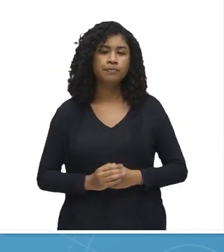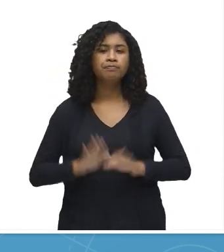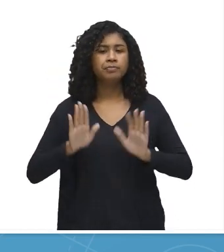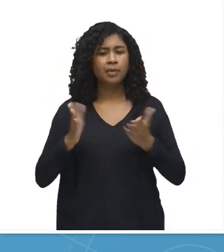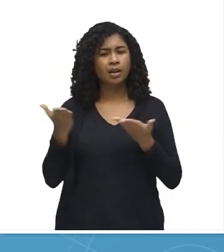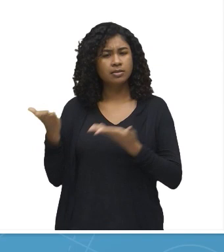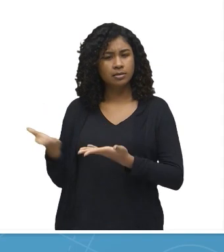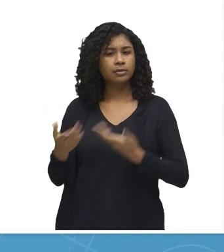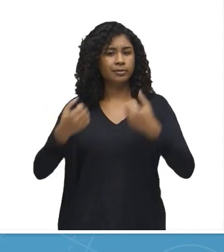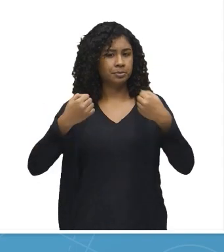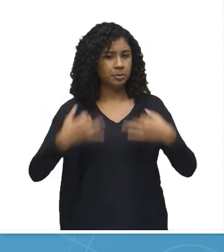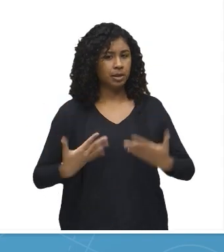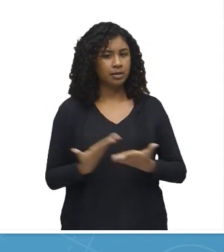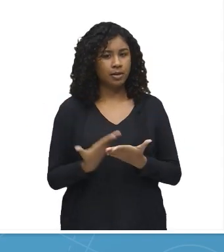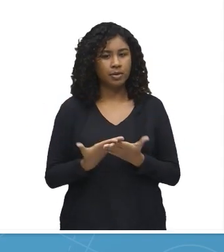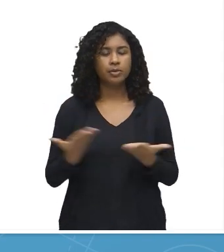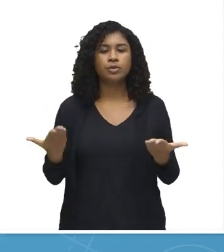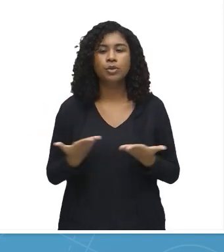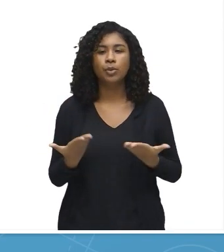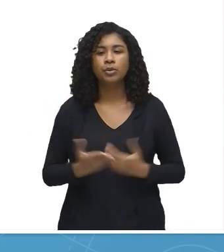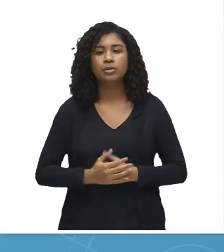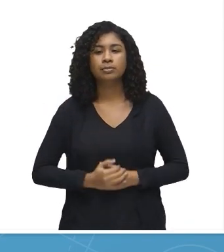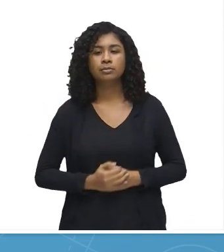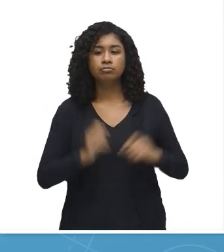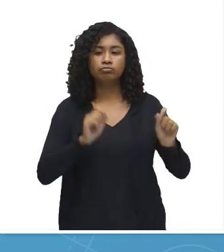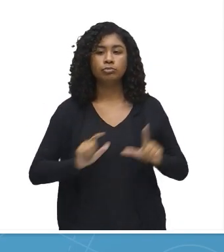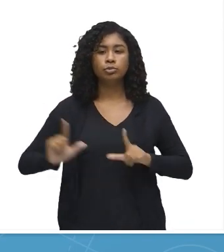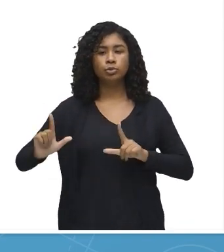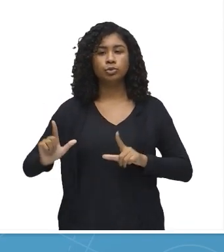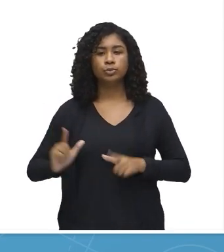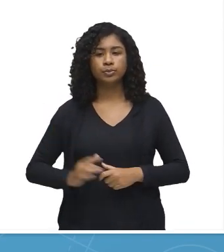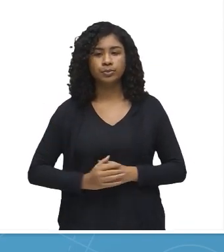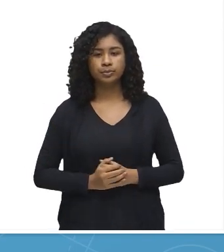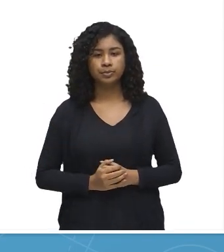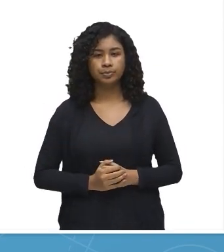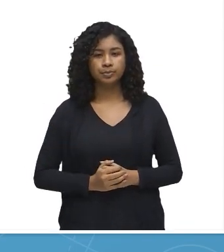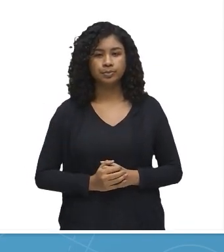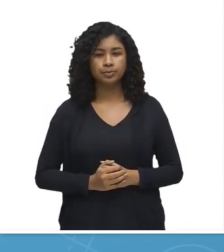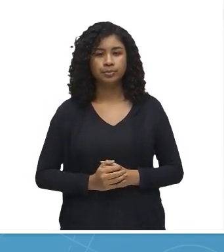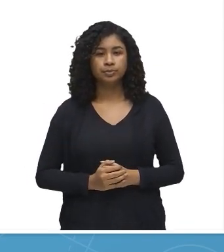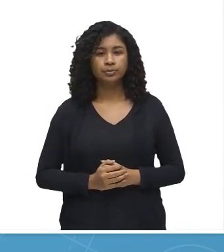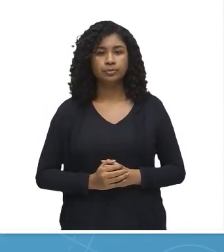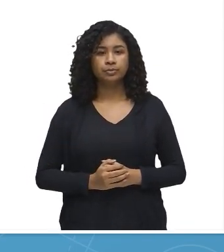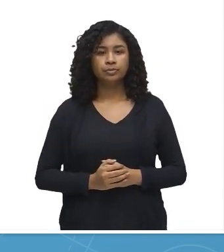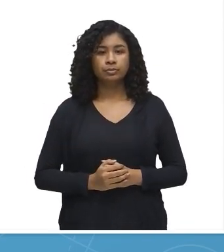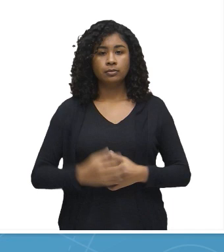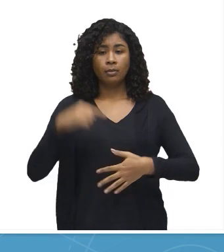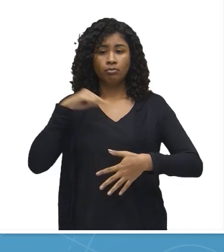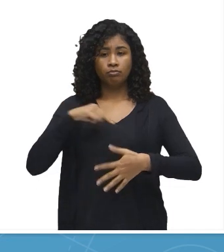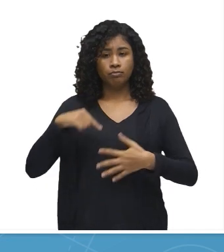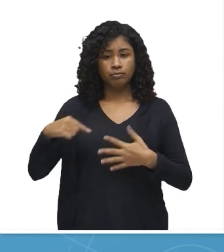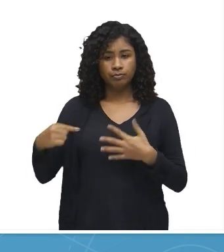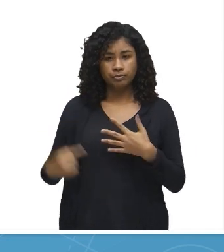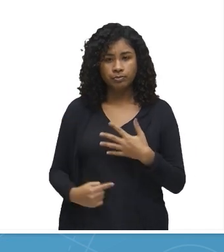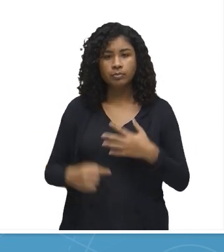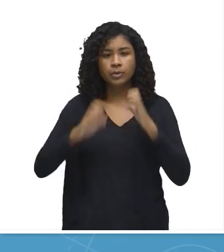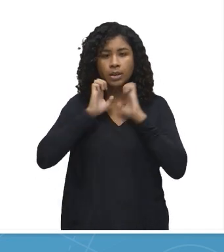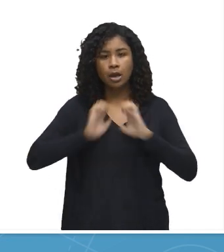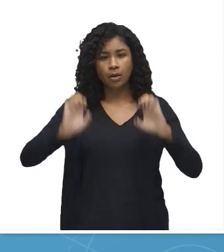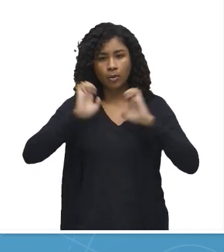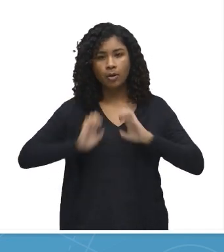de hoje, ok? Vamos então para a nossa primeira cartela. Então a gente vai ver os elementos da